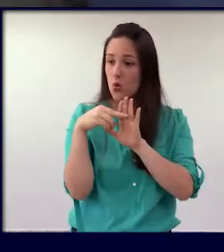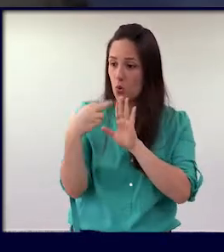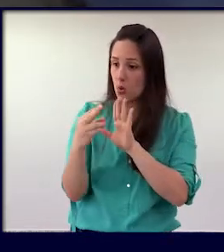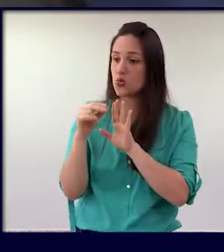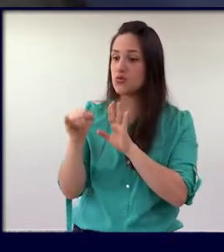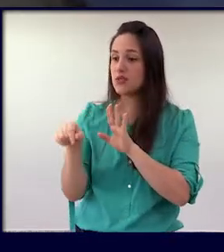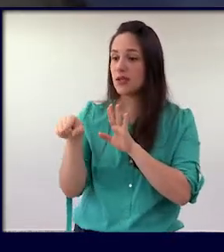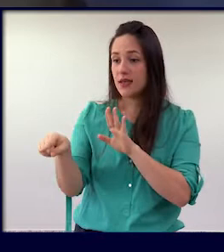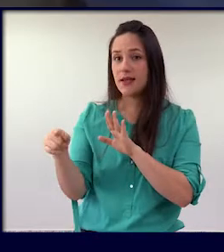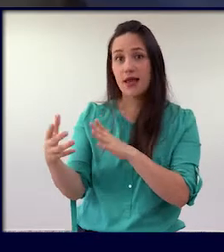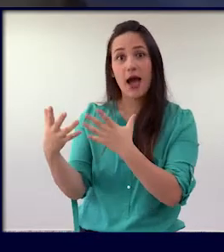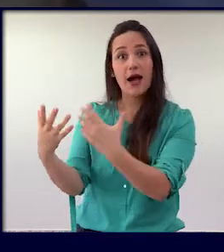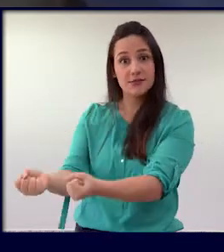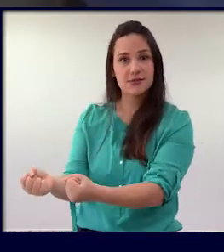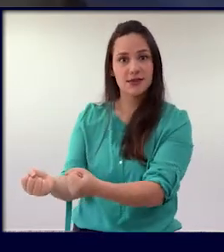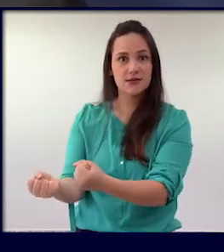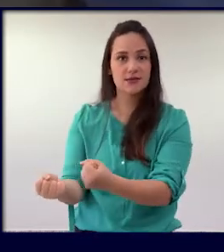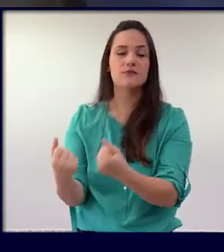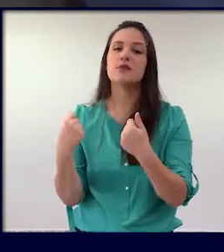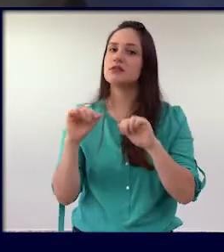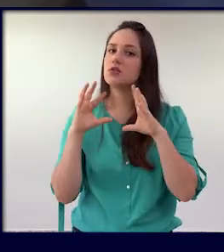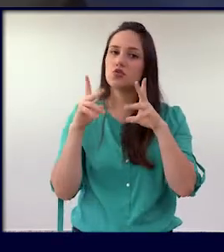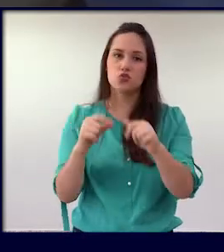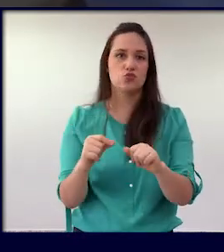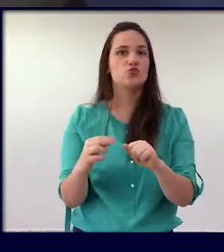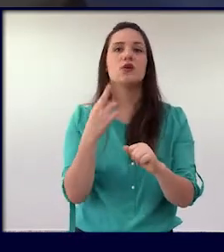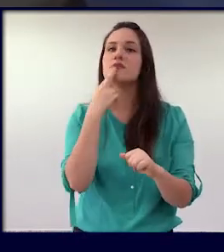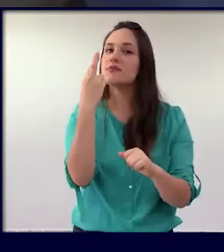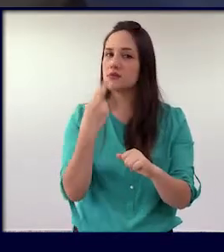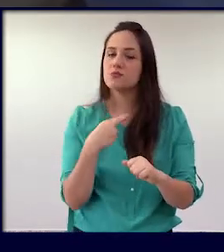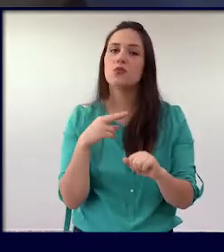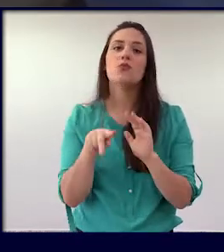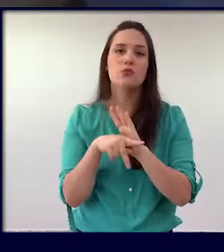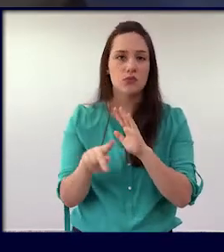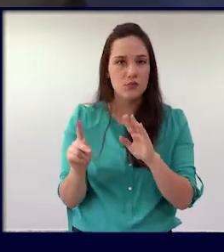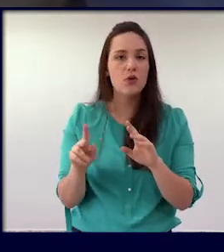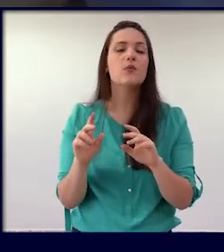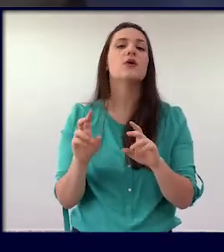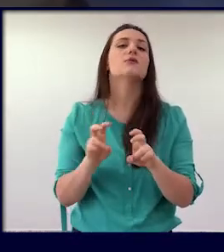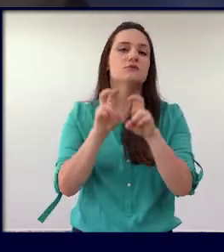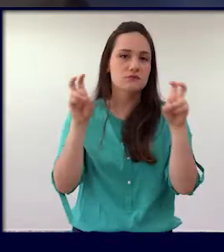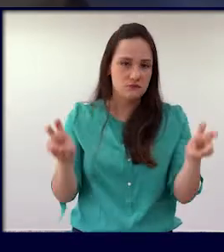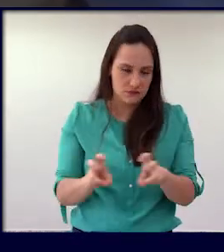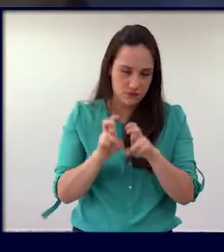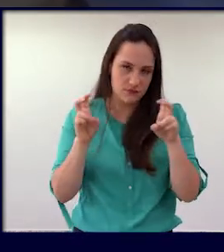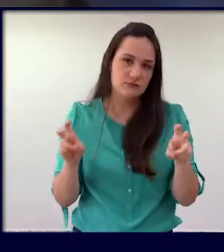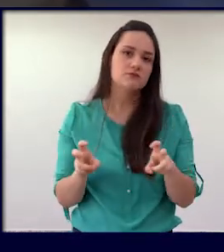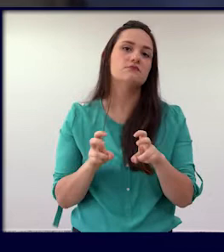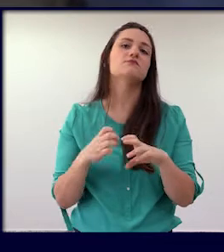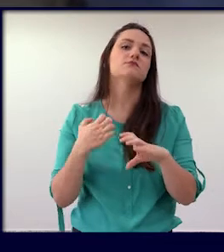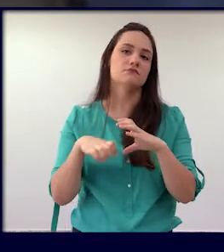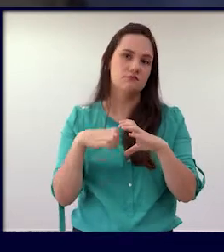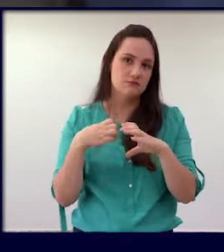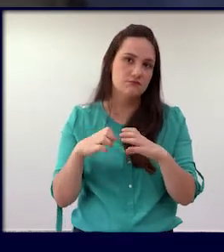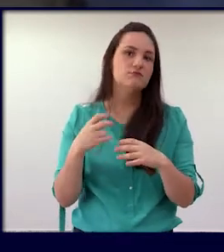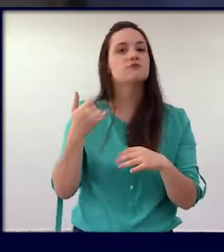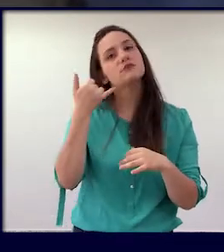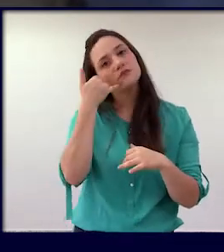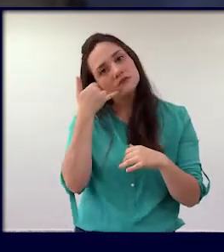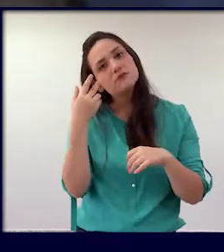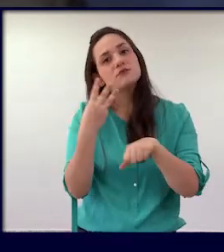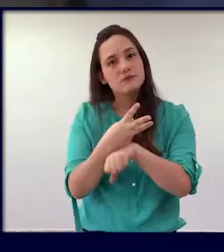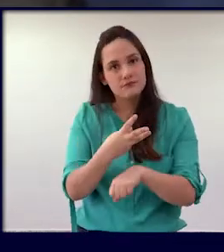eleitor, quando ele recebe a convocação, a gente pede que seja priorizado, a orientação do TSE é que sejam utilizados